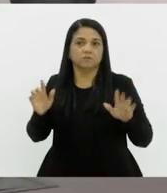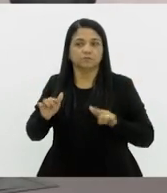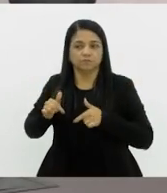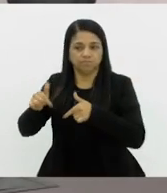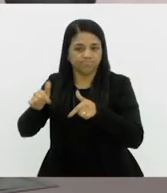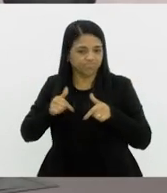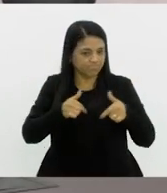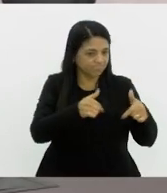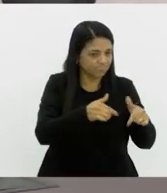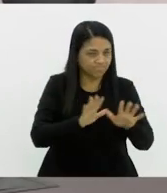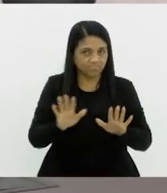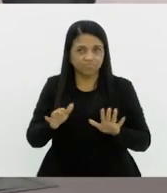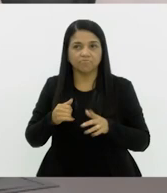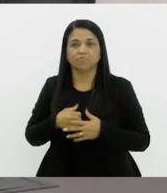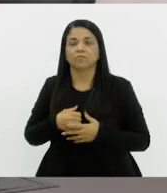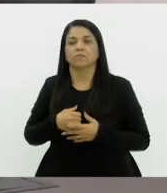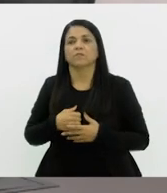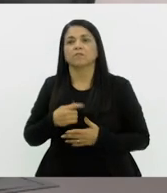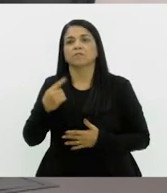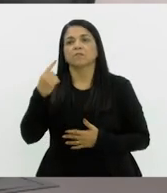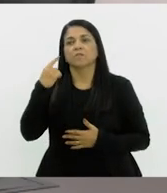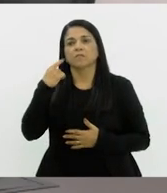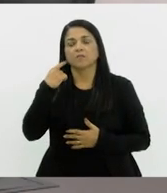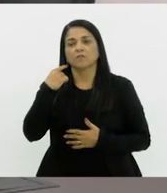me ocorreu agora, vai lá.